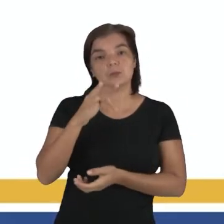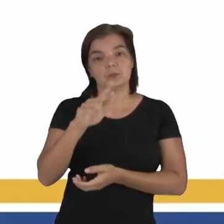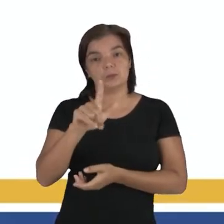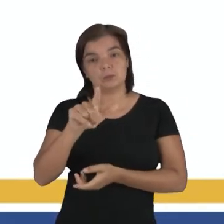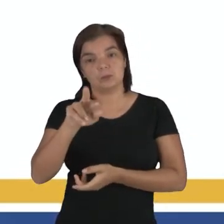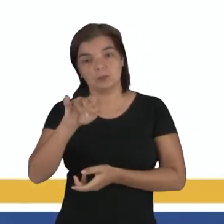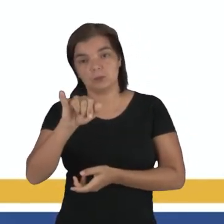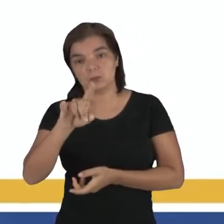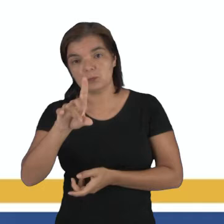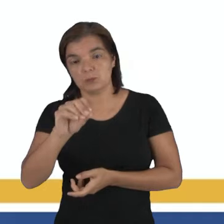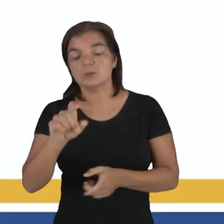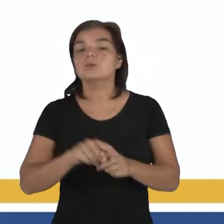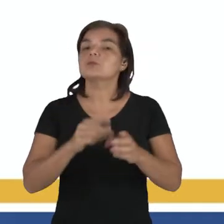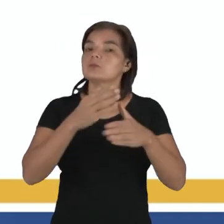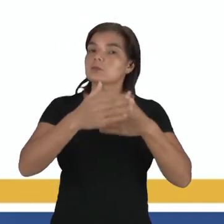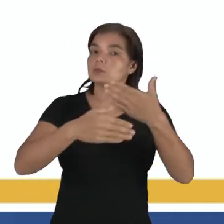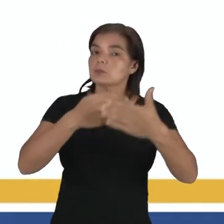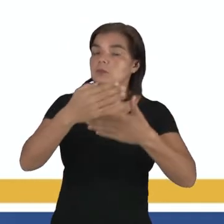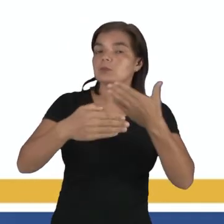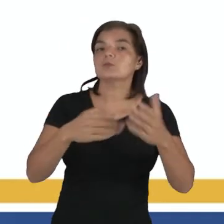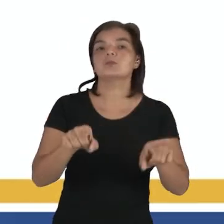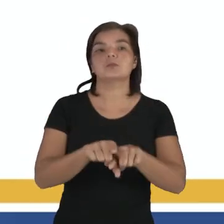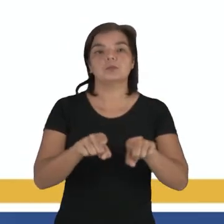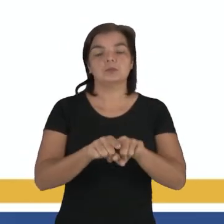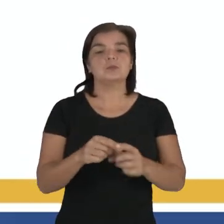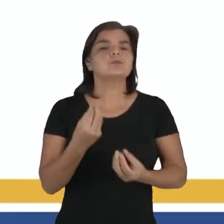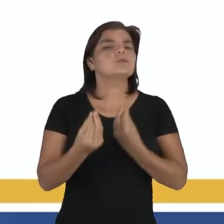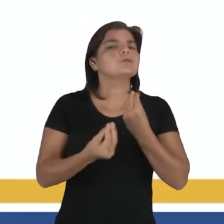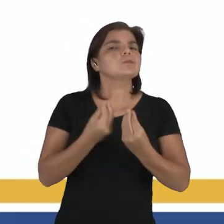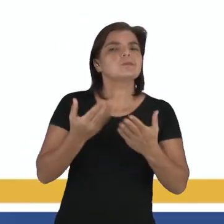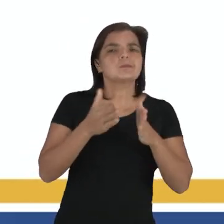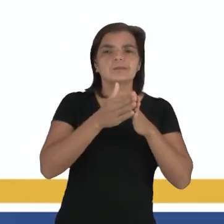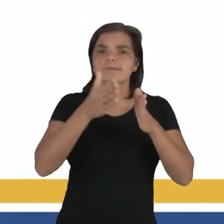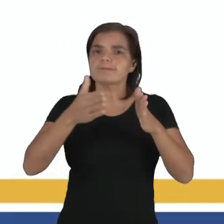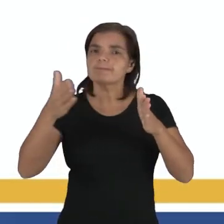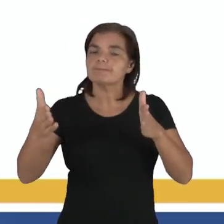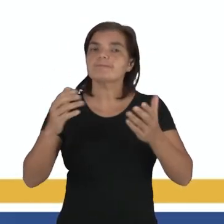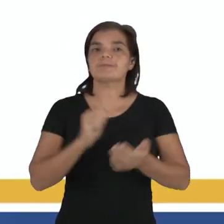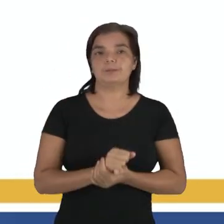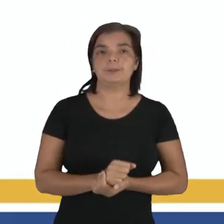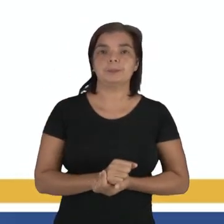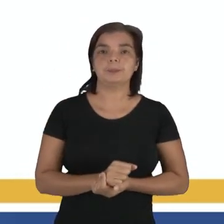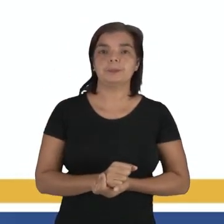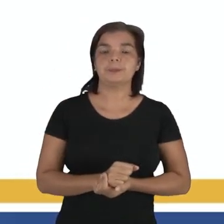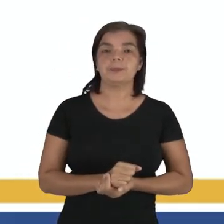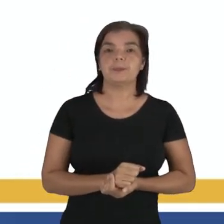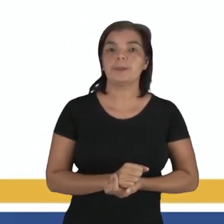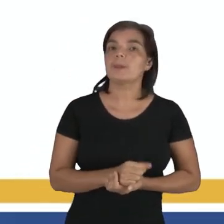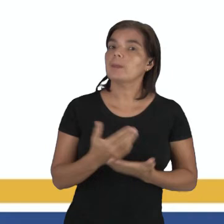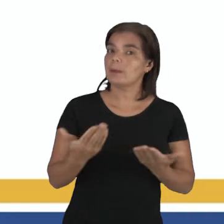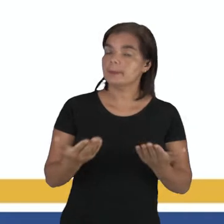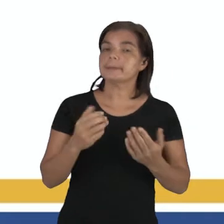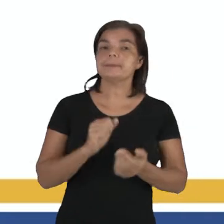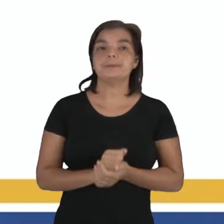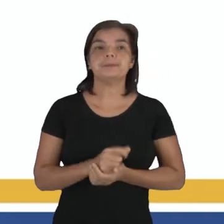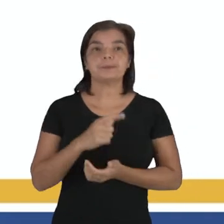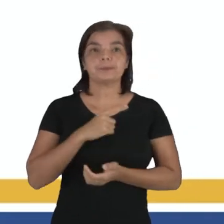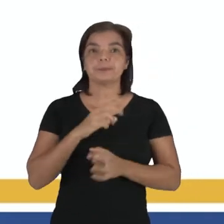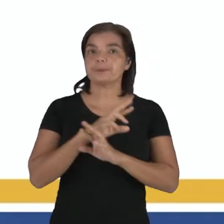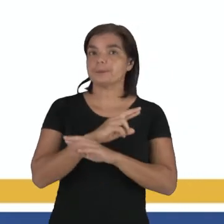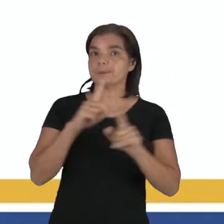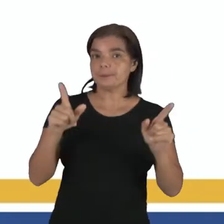fluido, e é neles onde ocorre o processo de convecção. Como que se dá esse processo de convecção? Nesse caso, ele vai se dar